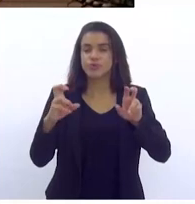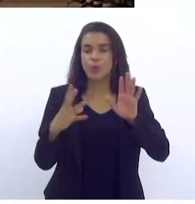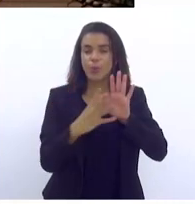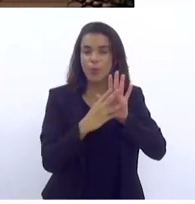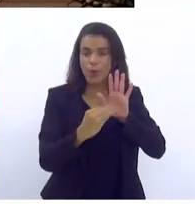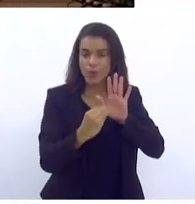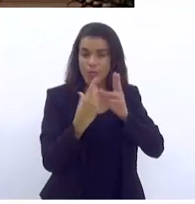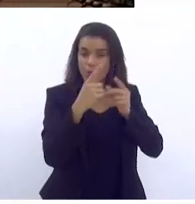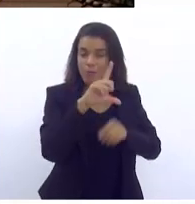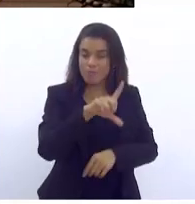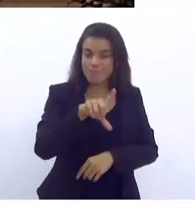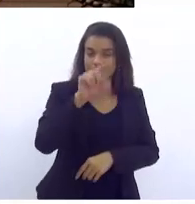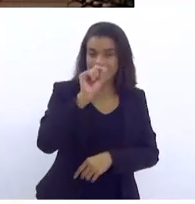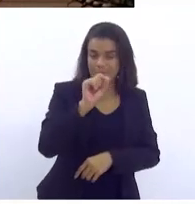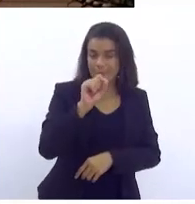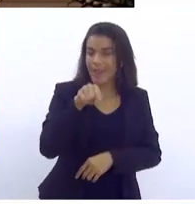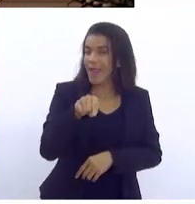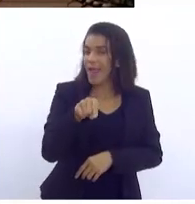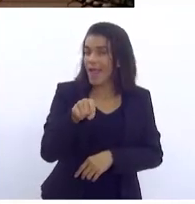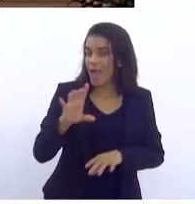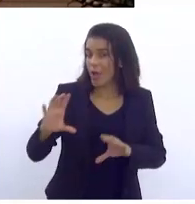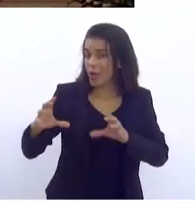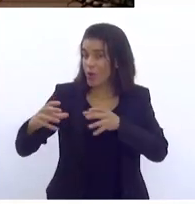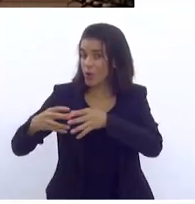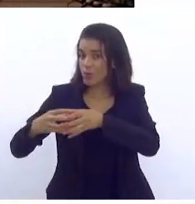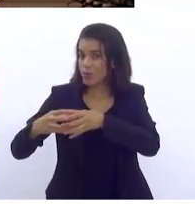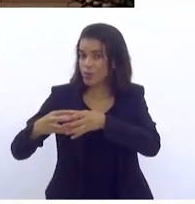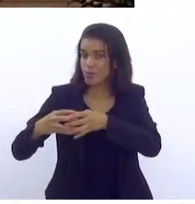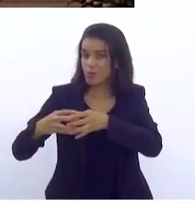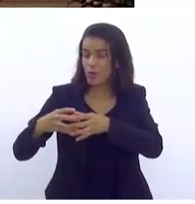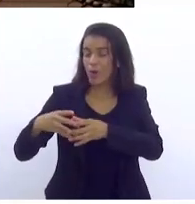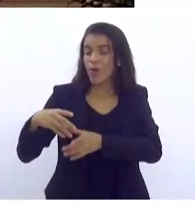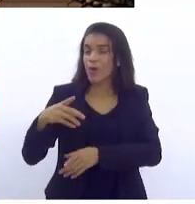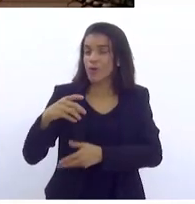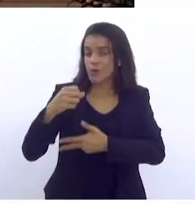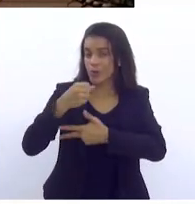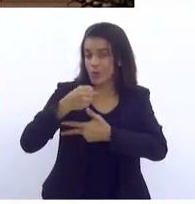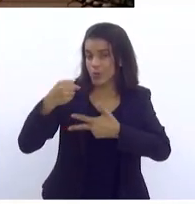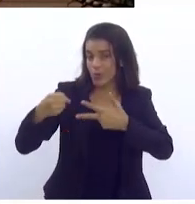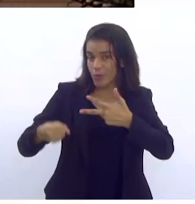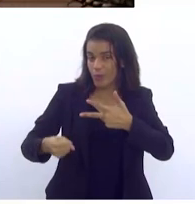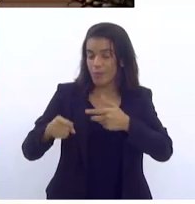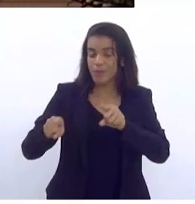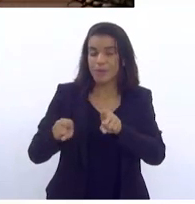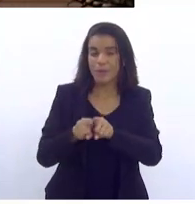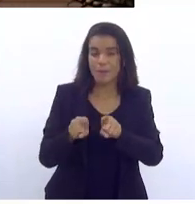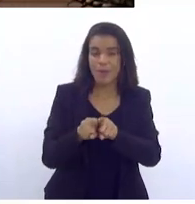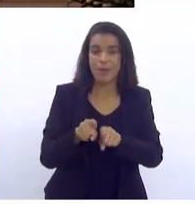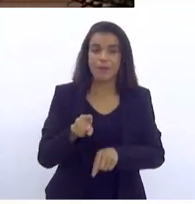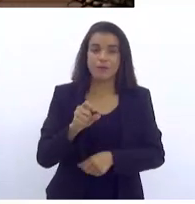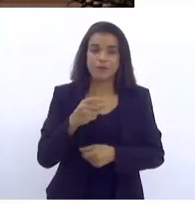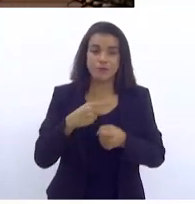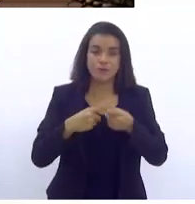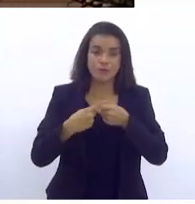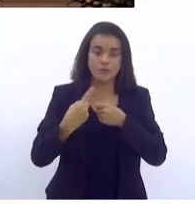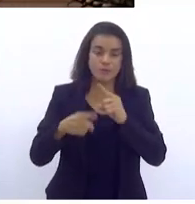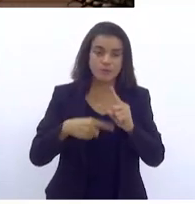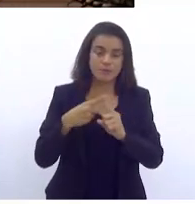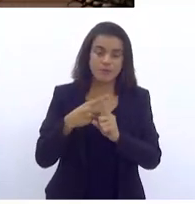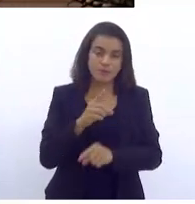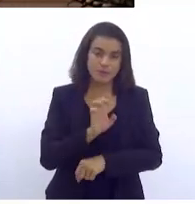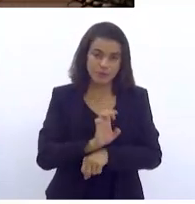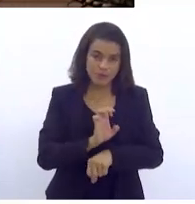adotada ela é uma decisão conjunta do poder público dos Municípios com com o estado e que a gente